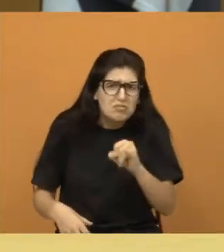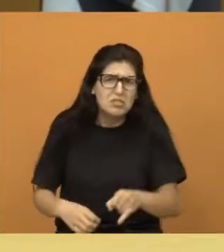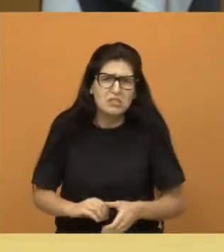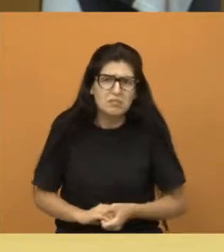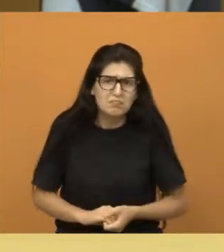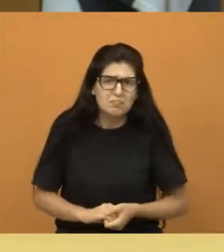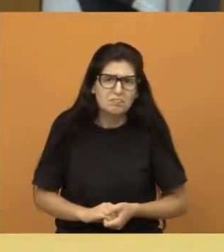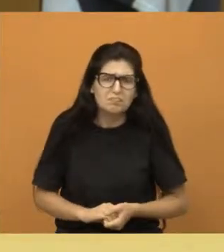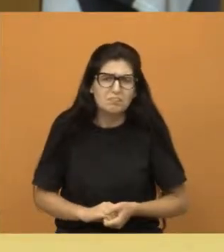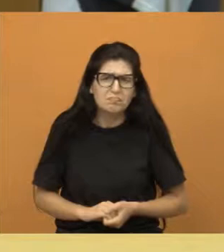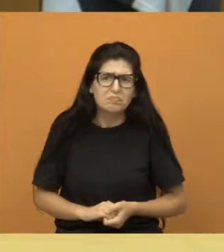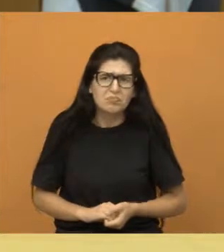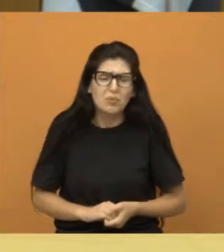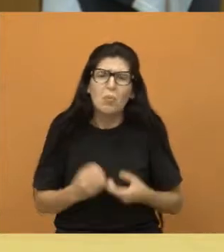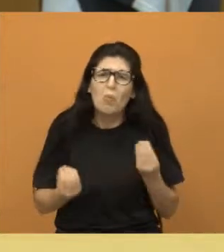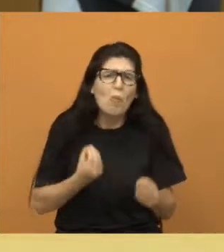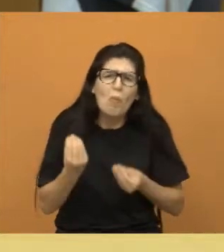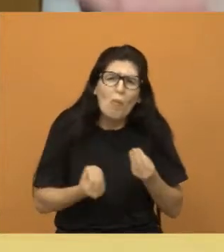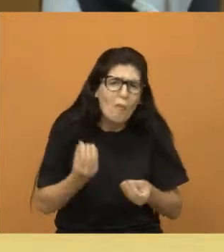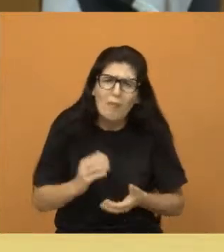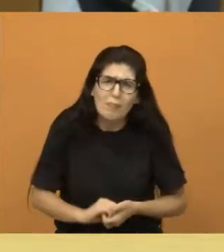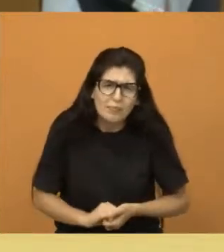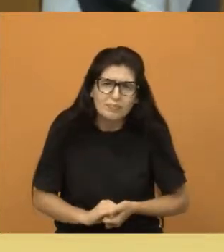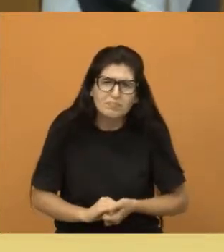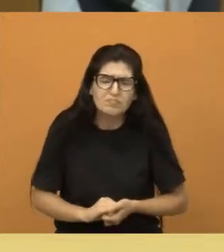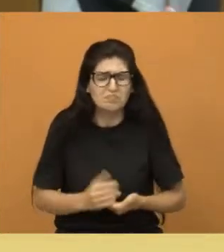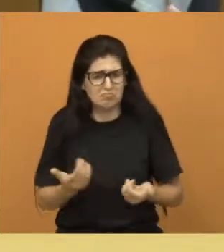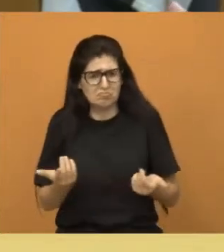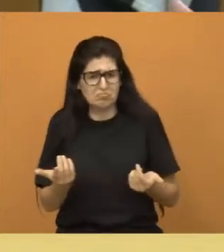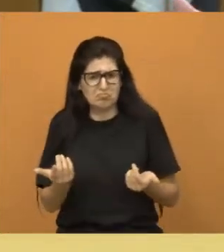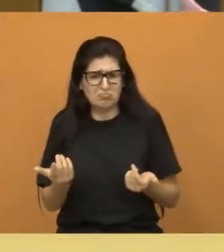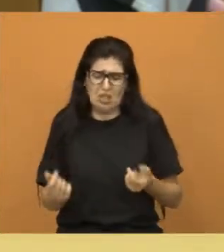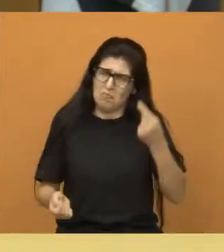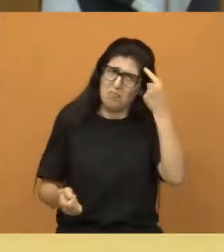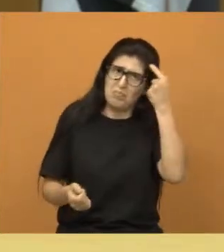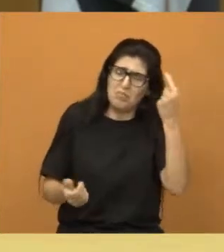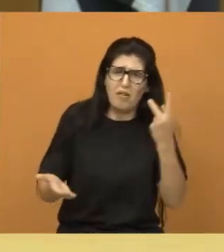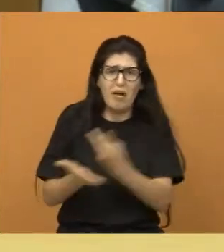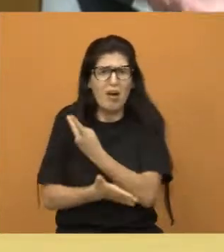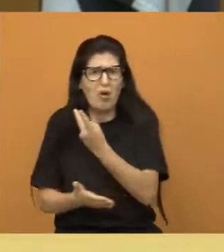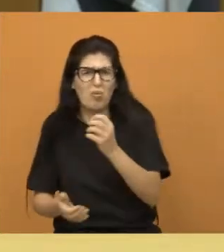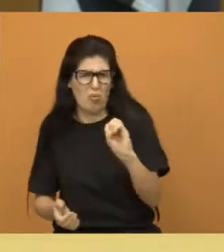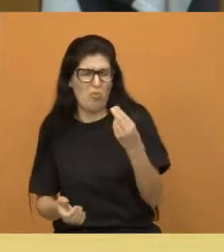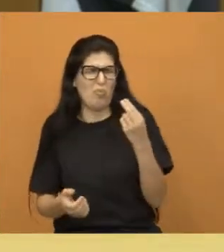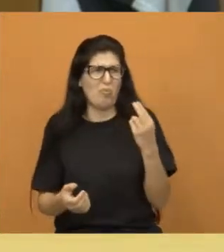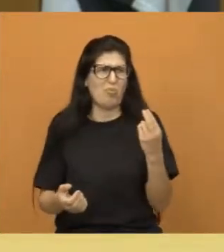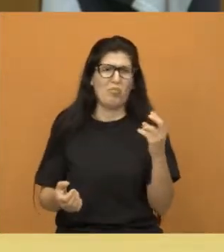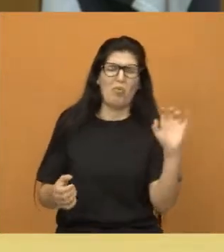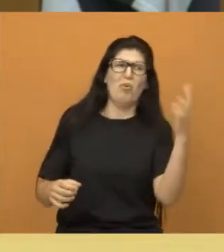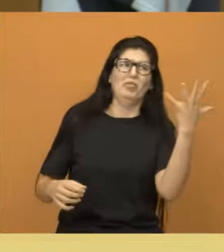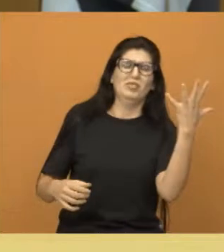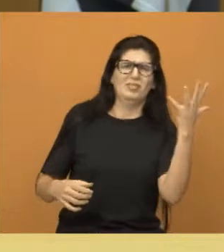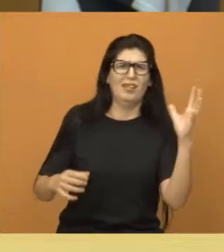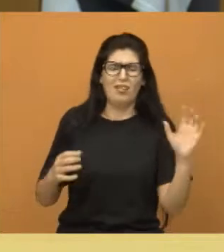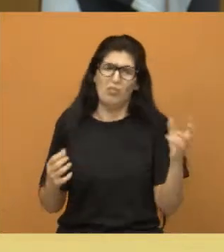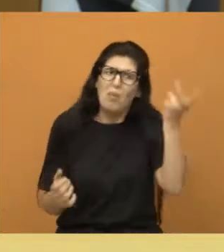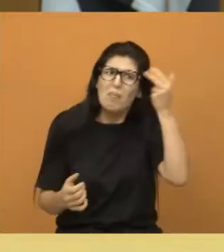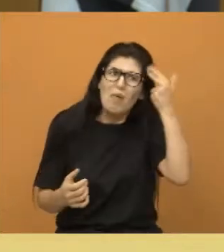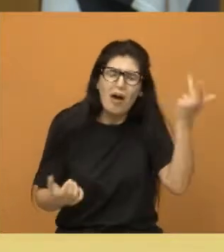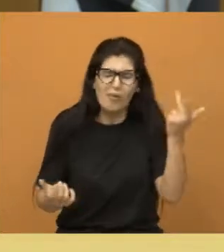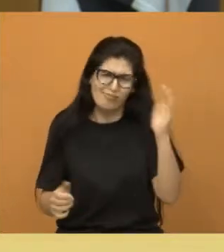possível. Ou eu estou na contramão, ou as coisas estão acontecendo e eu não estou entendendo